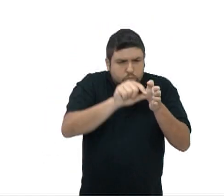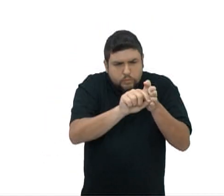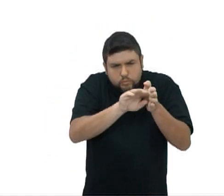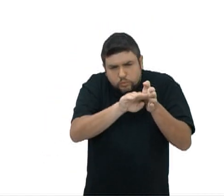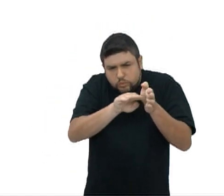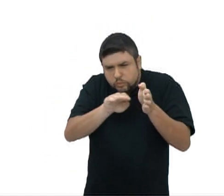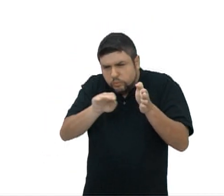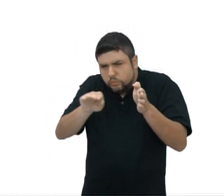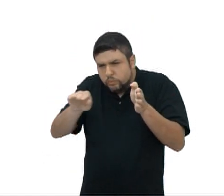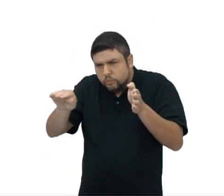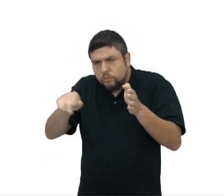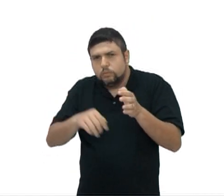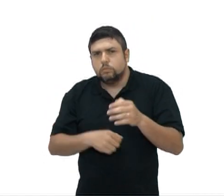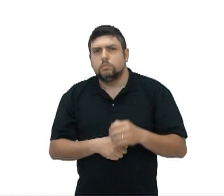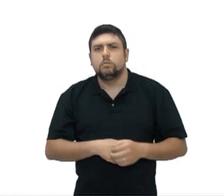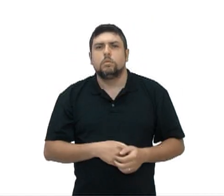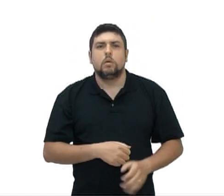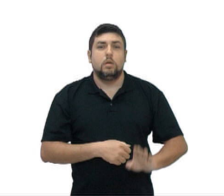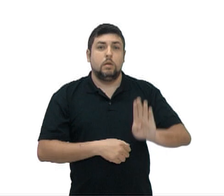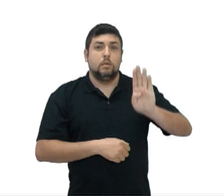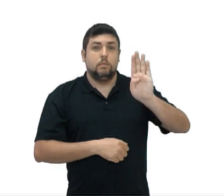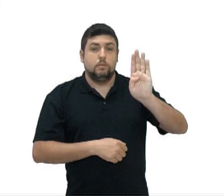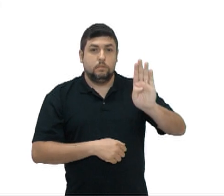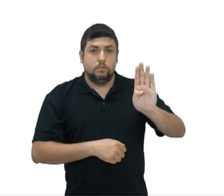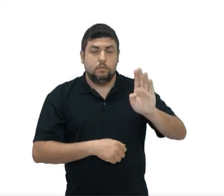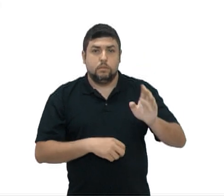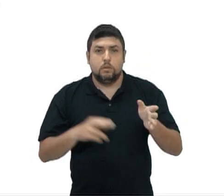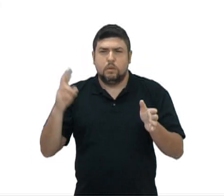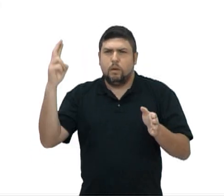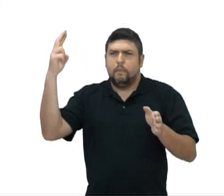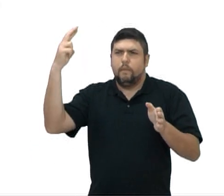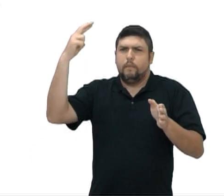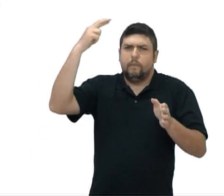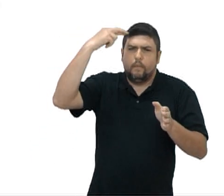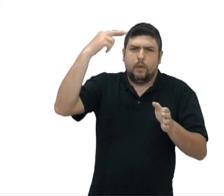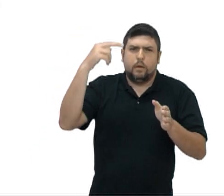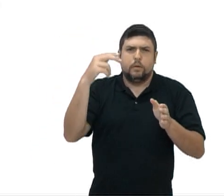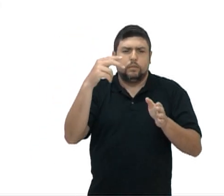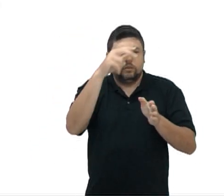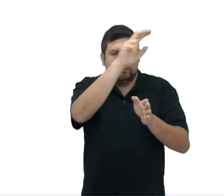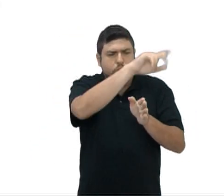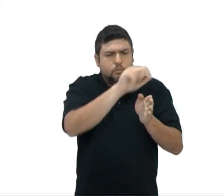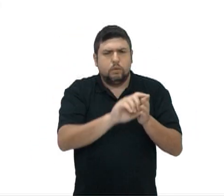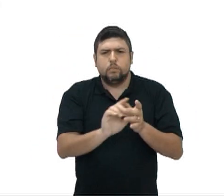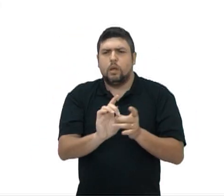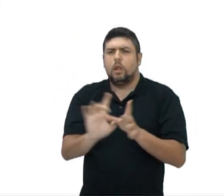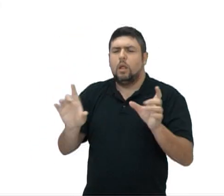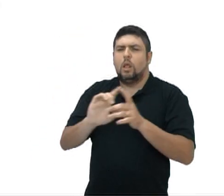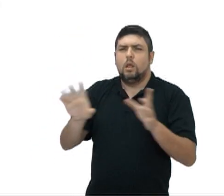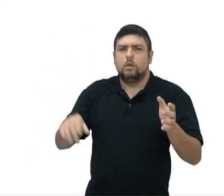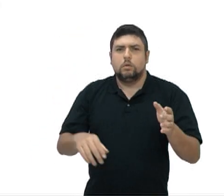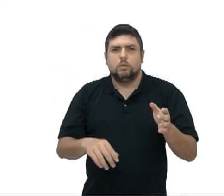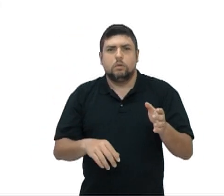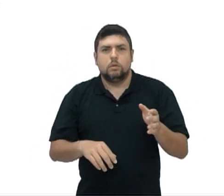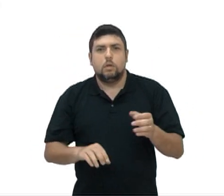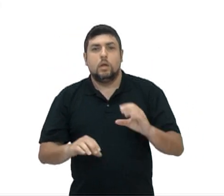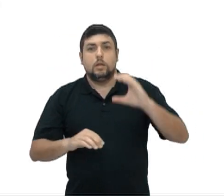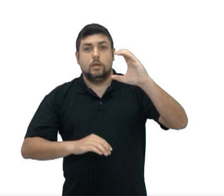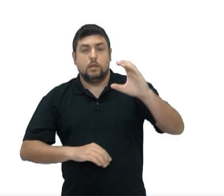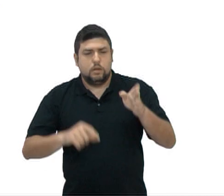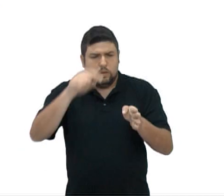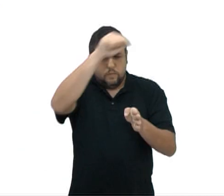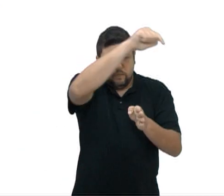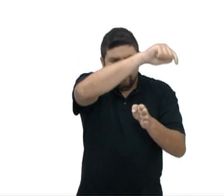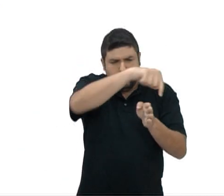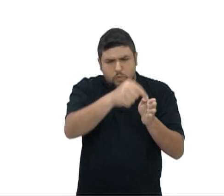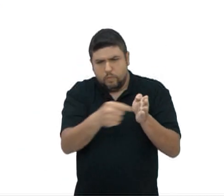Letra B, a independência de raios luminosos. Letra C, a reversibilidade dos raios luminosos. Um